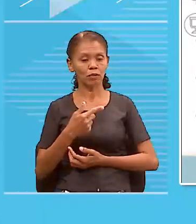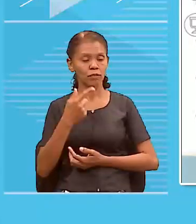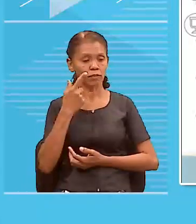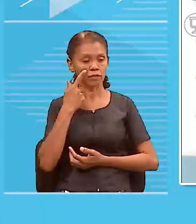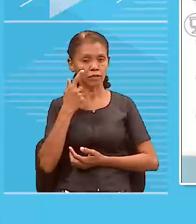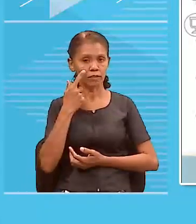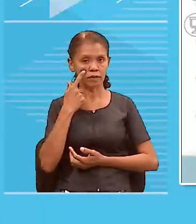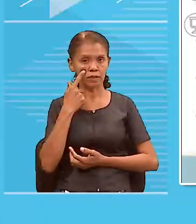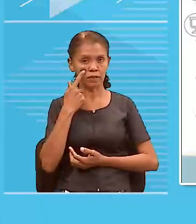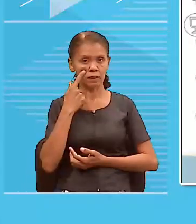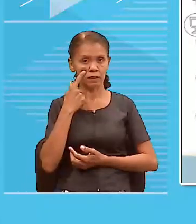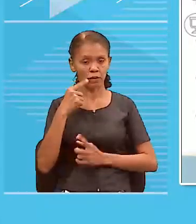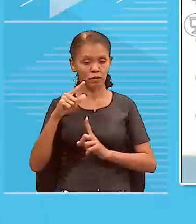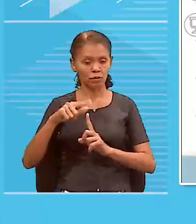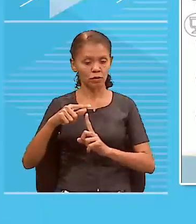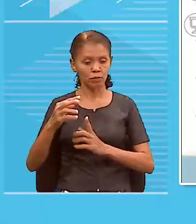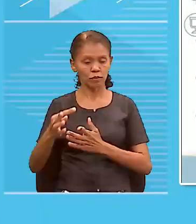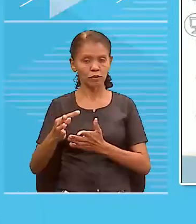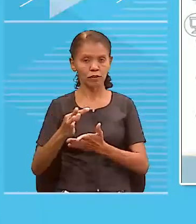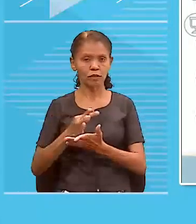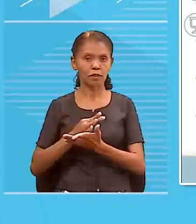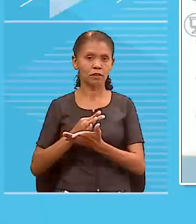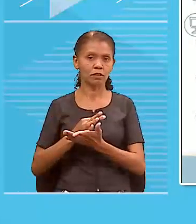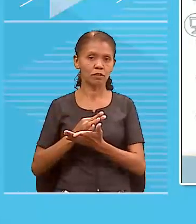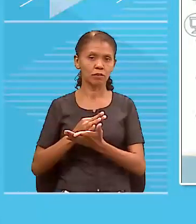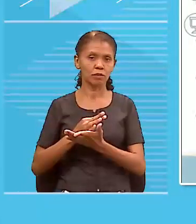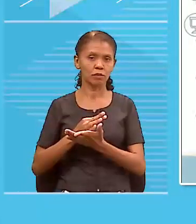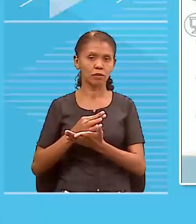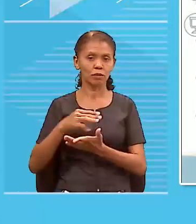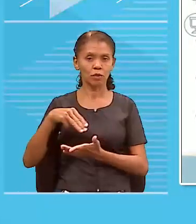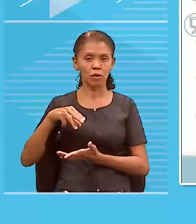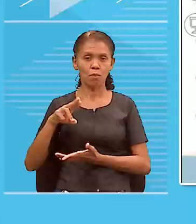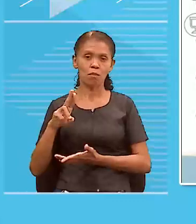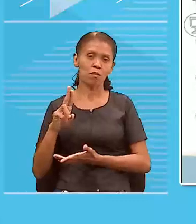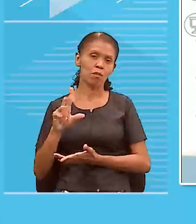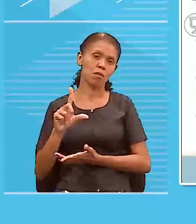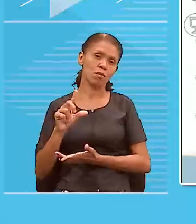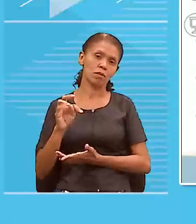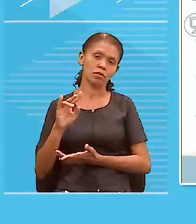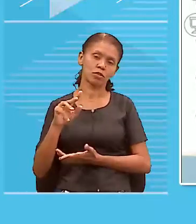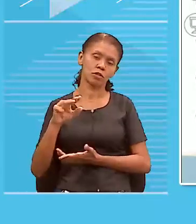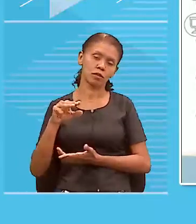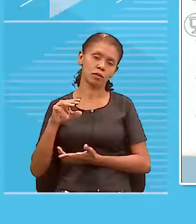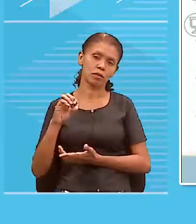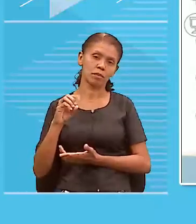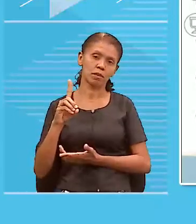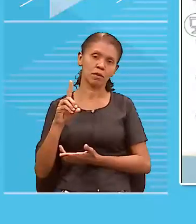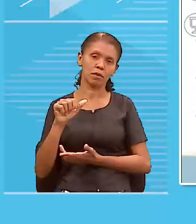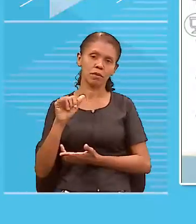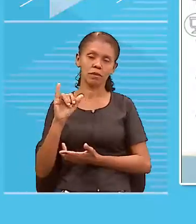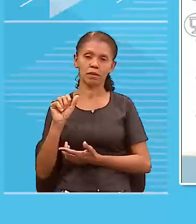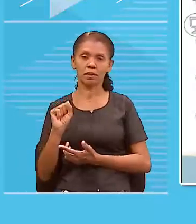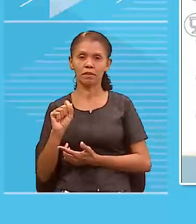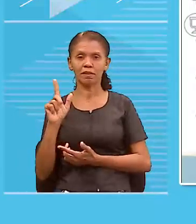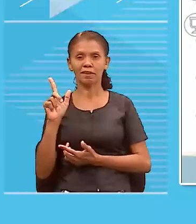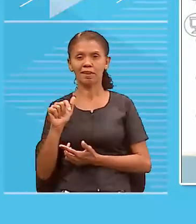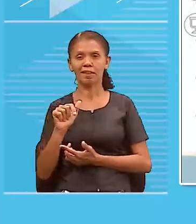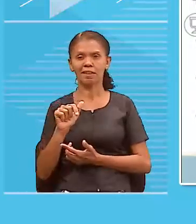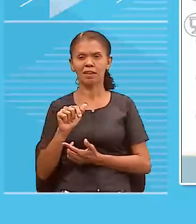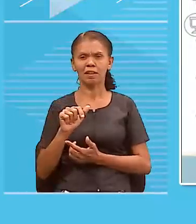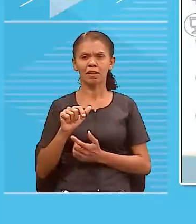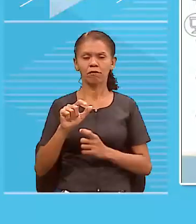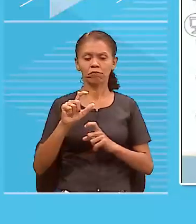textos multimodais semióticos imagéticos que são chamados por um exemplo os cartoons charges